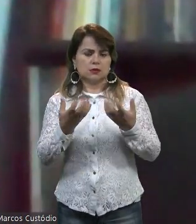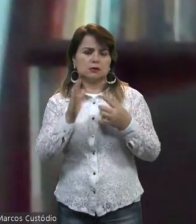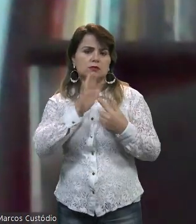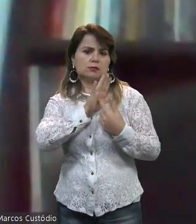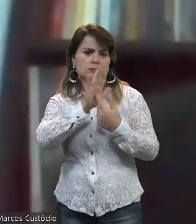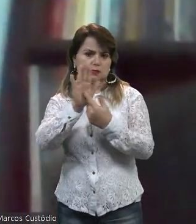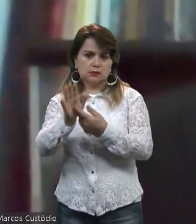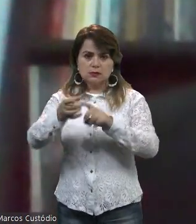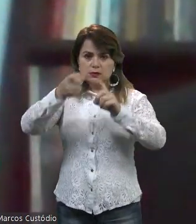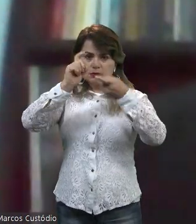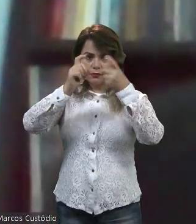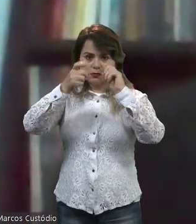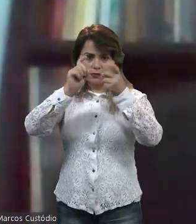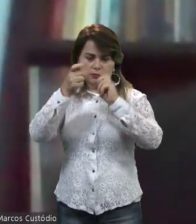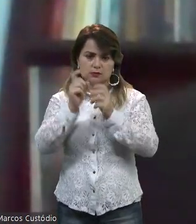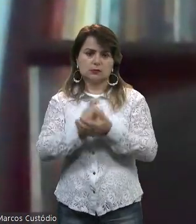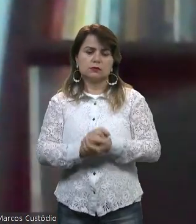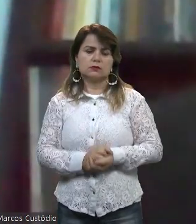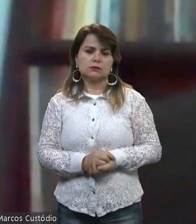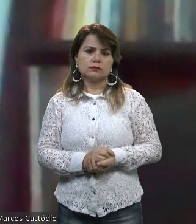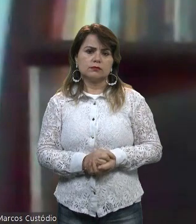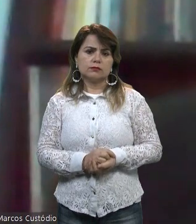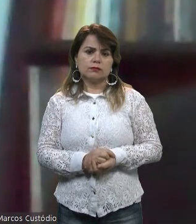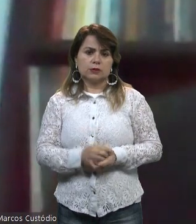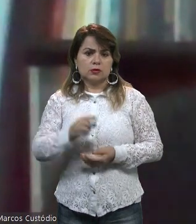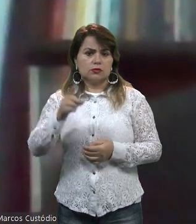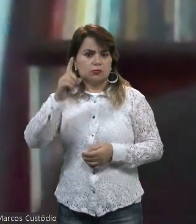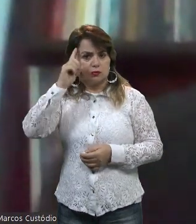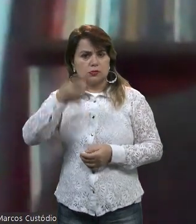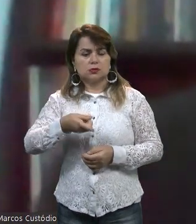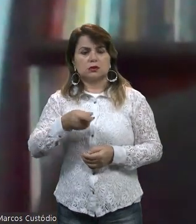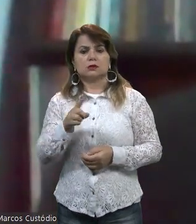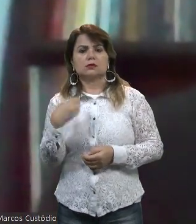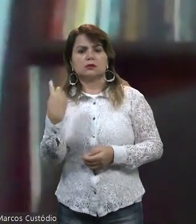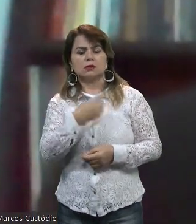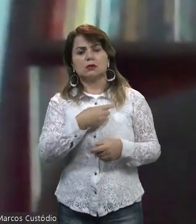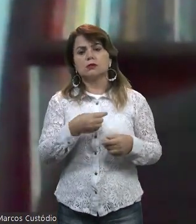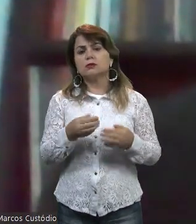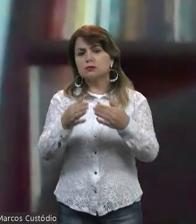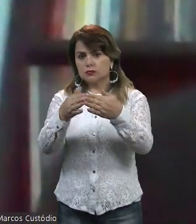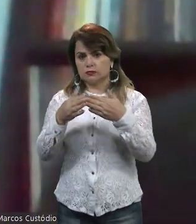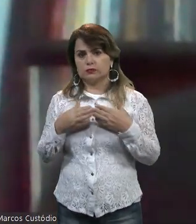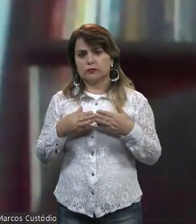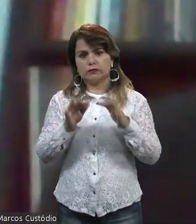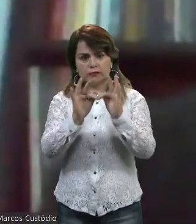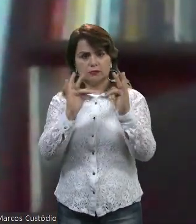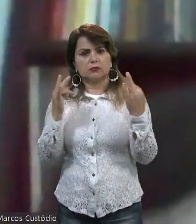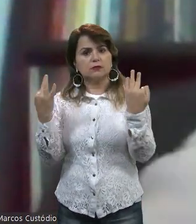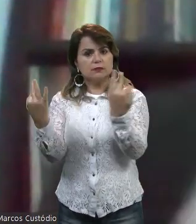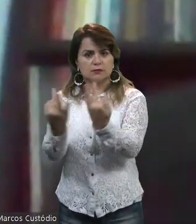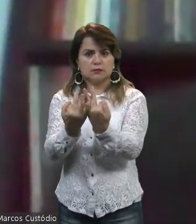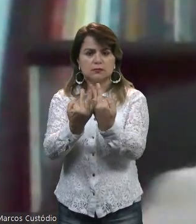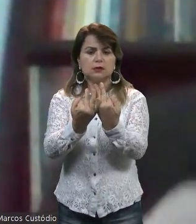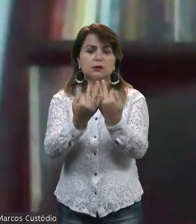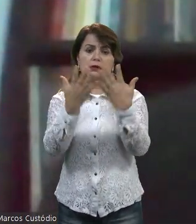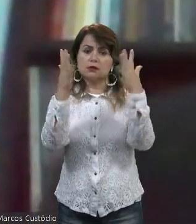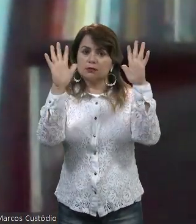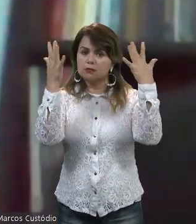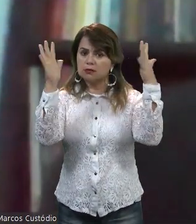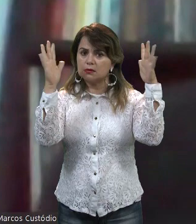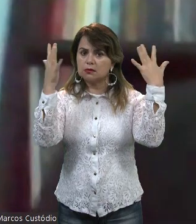manifestar um pouco da nossa alma, a gente sempre faz uma salva de palmas para a família, não é? Nesse episódio, para o homenageado e para a